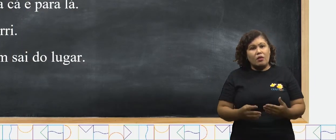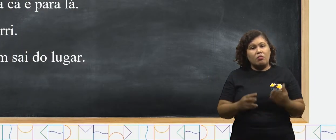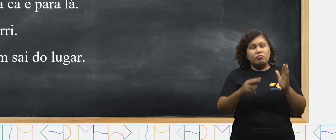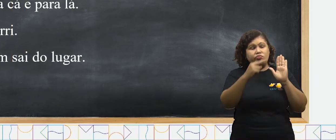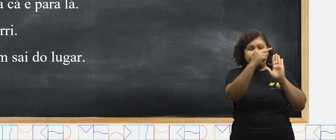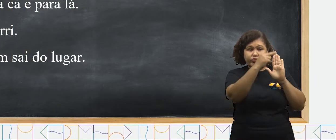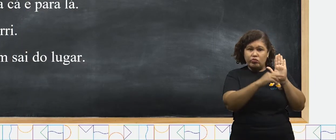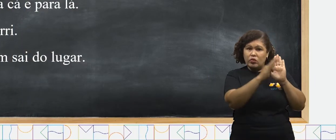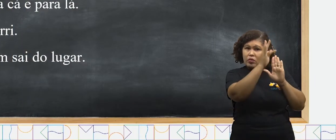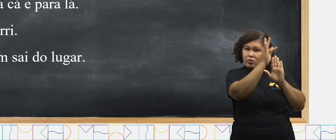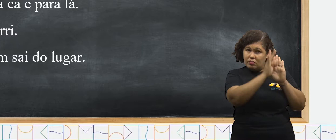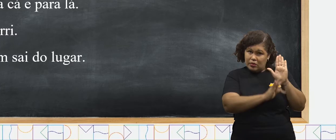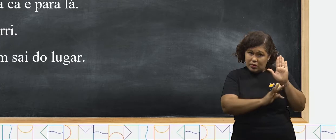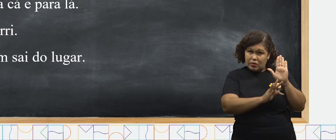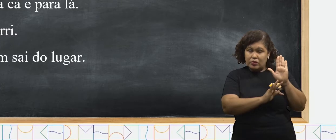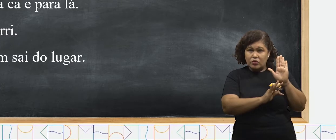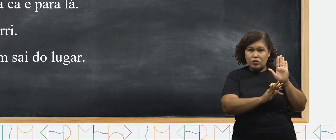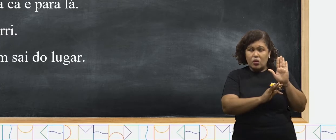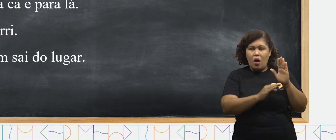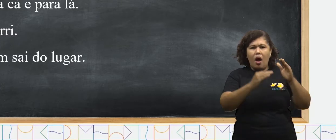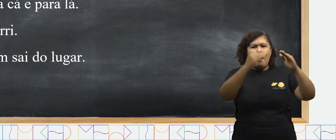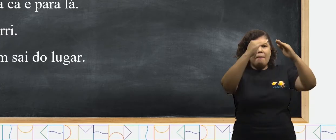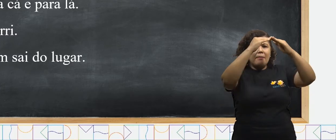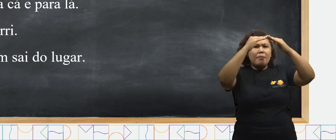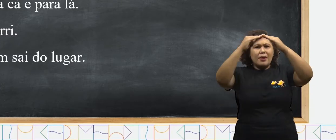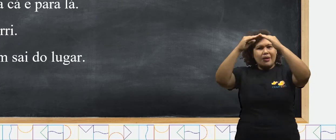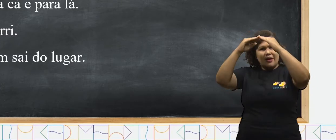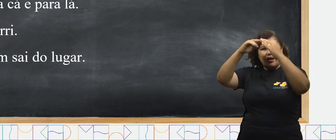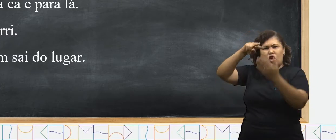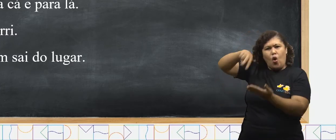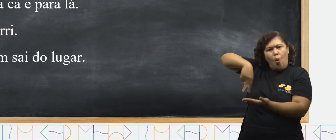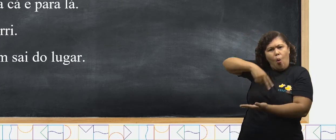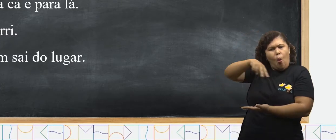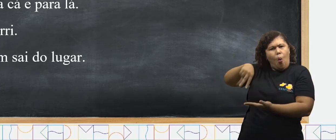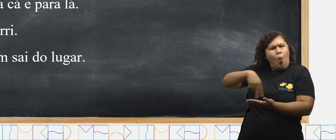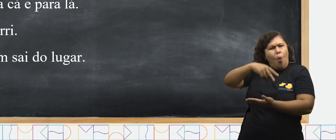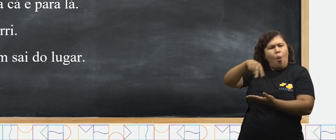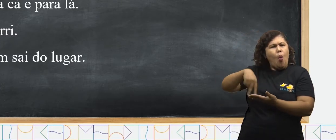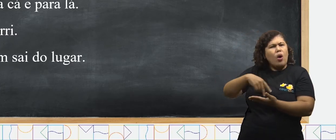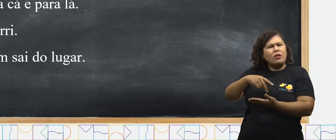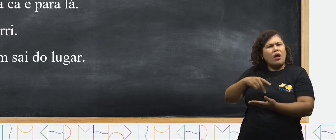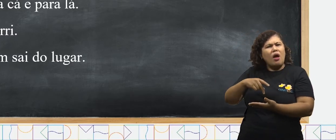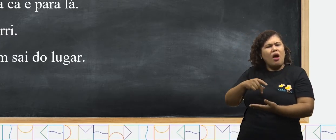Segundo o texto, quando a bailarina roda com os bracinhos no